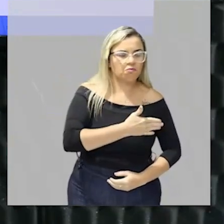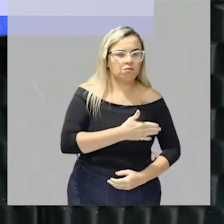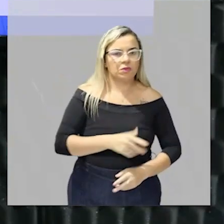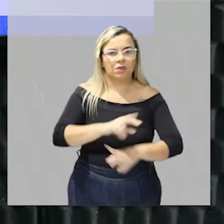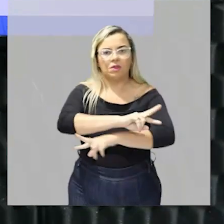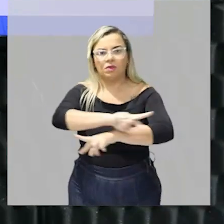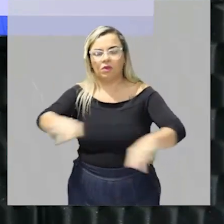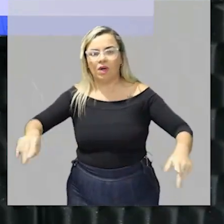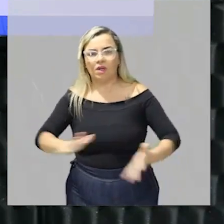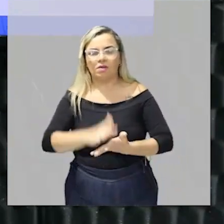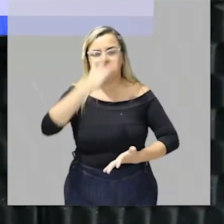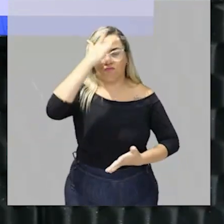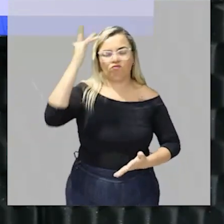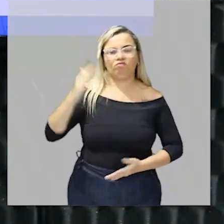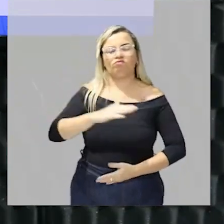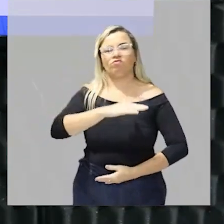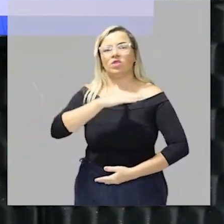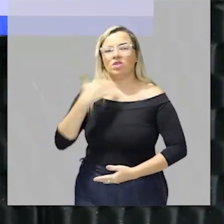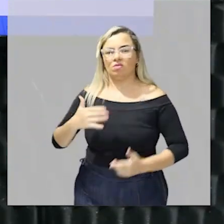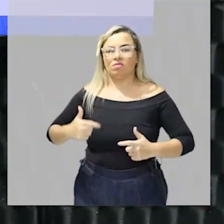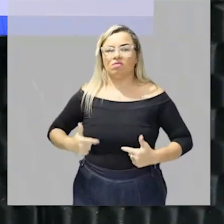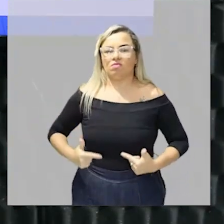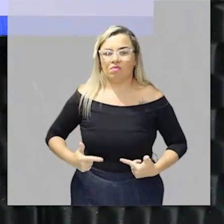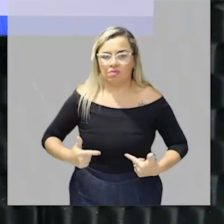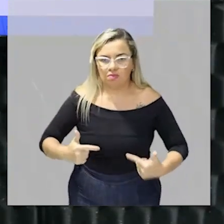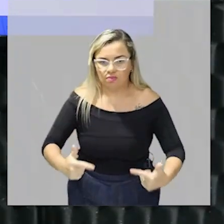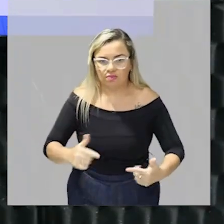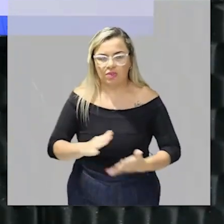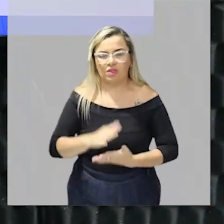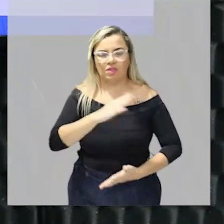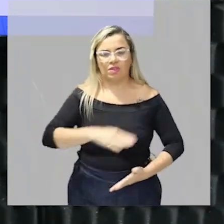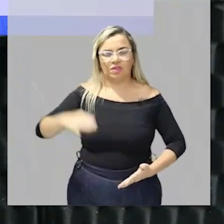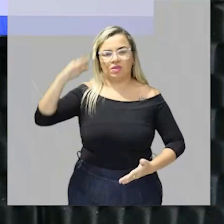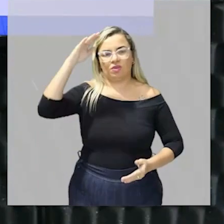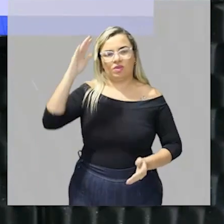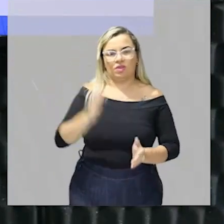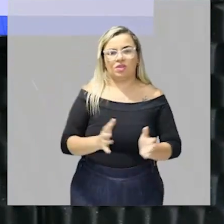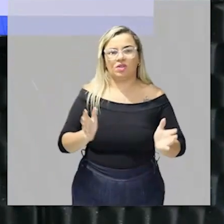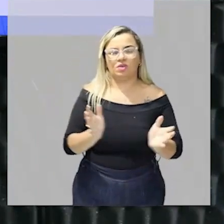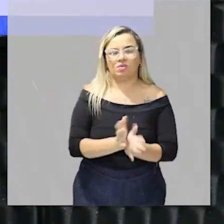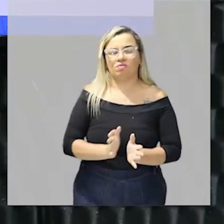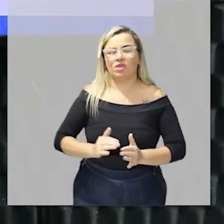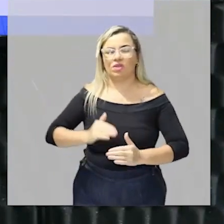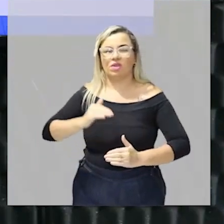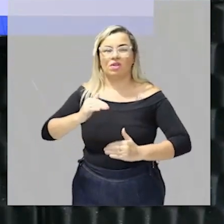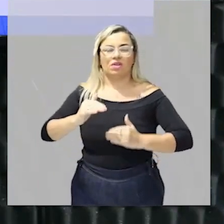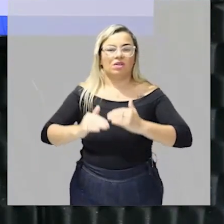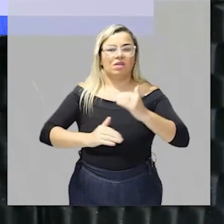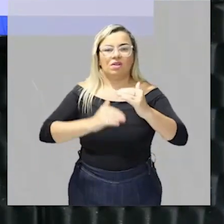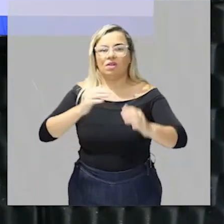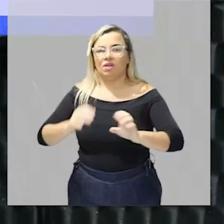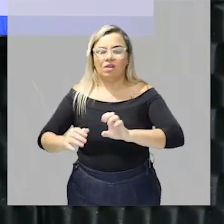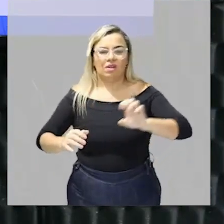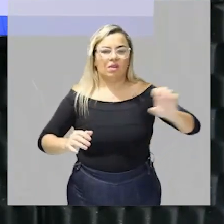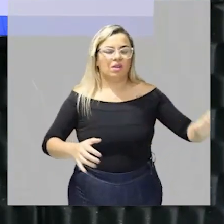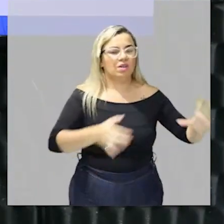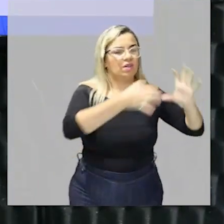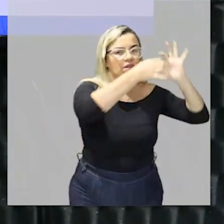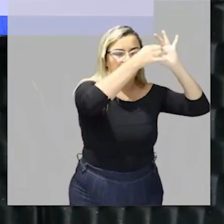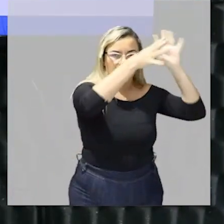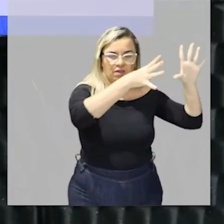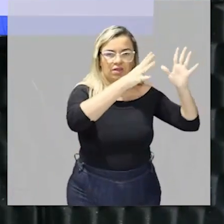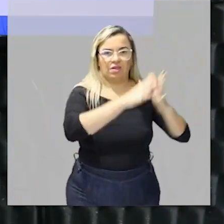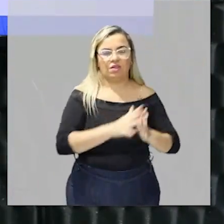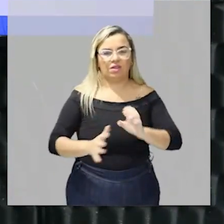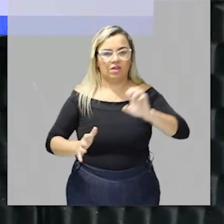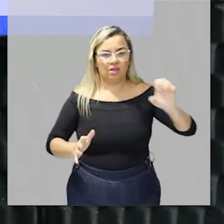morrer. É a luta dessas brigadas internacionais, a luta do progressismo, de liberais, de esquerdistas, nós temos